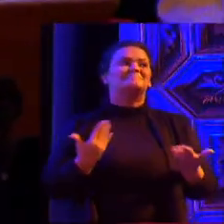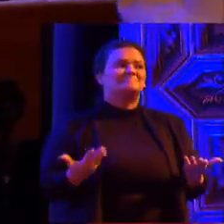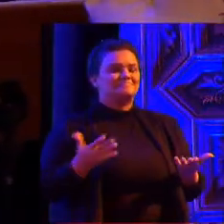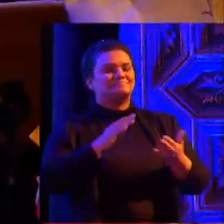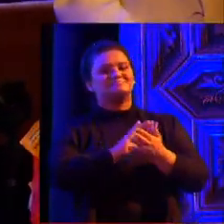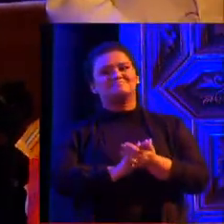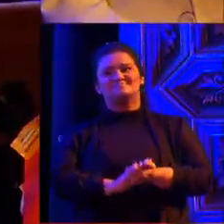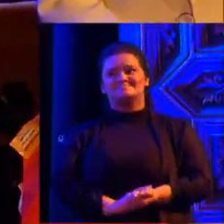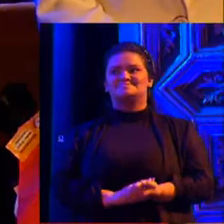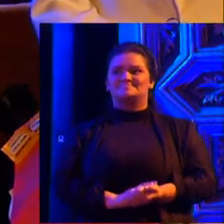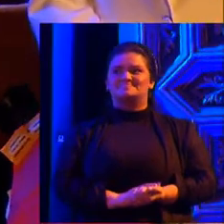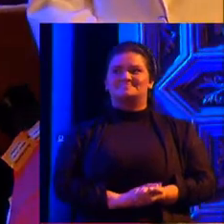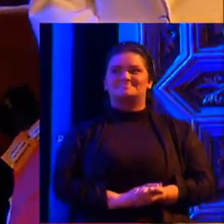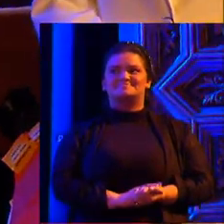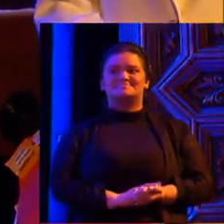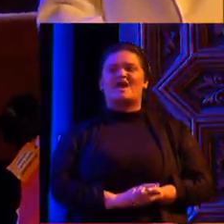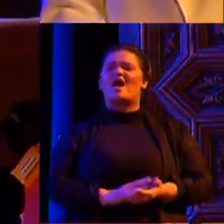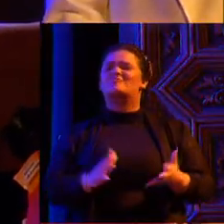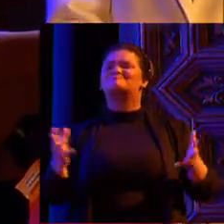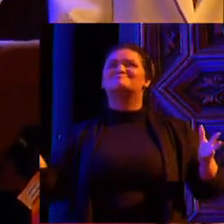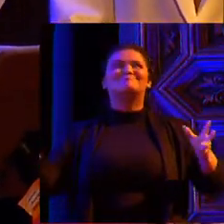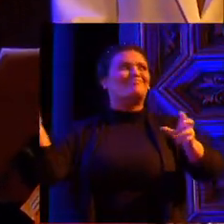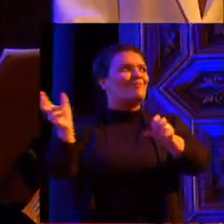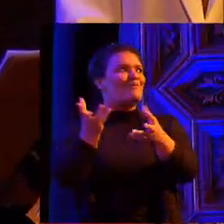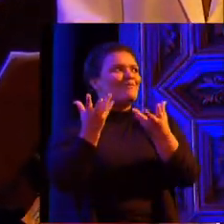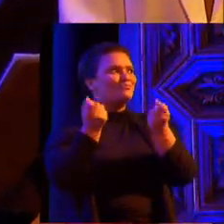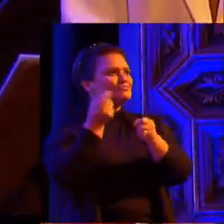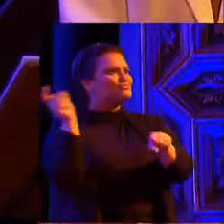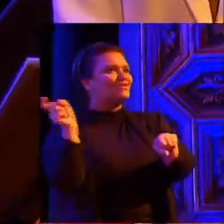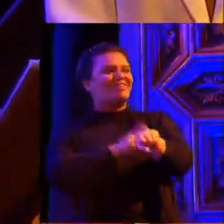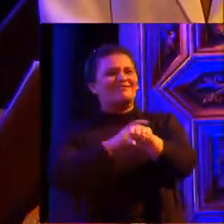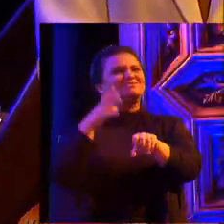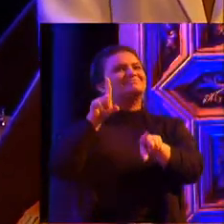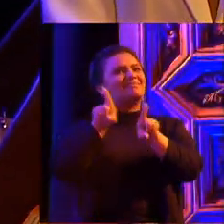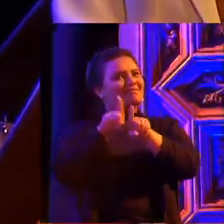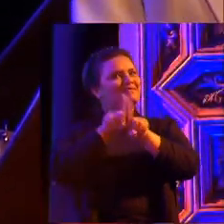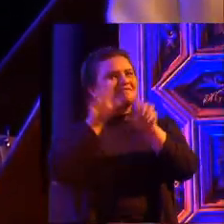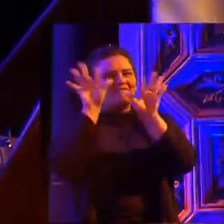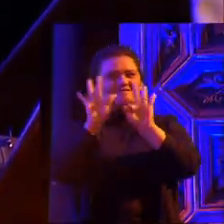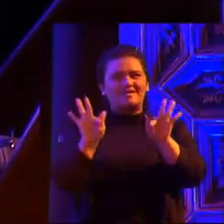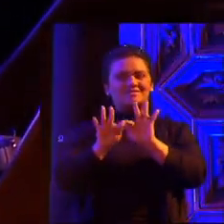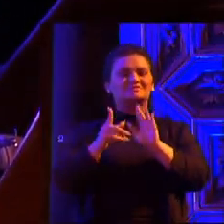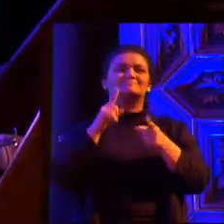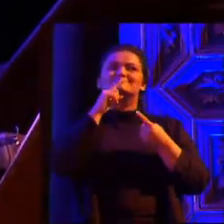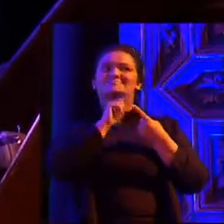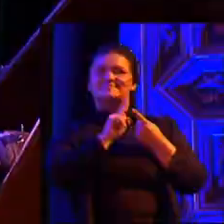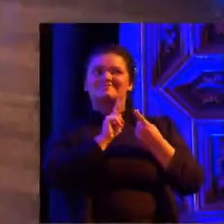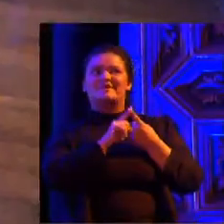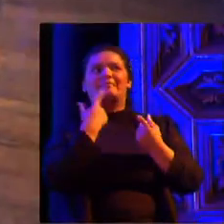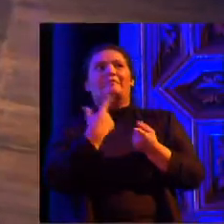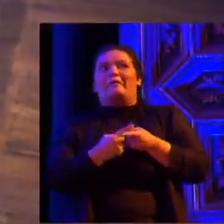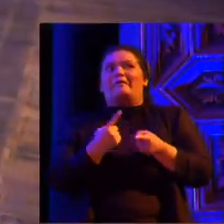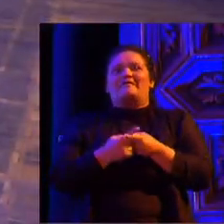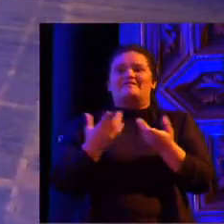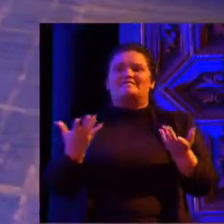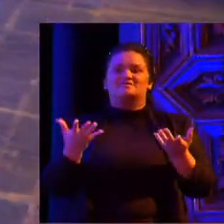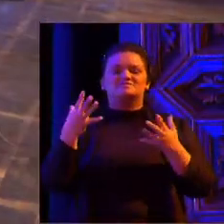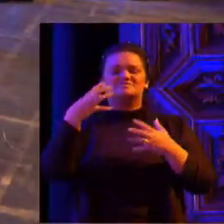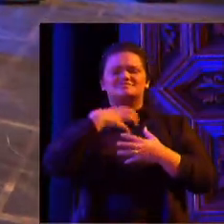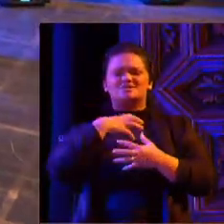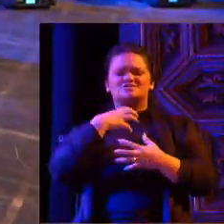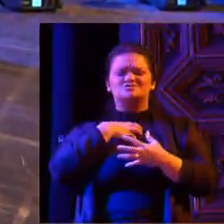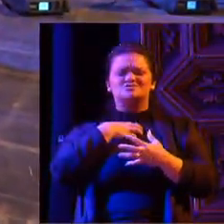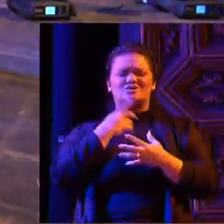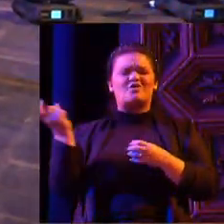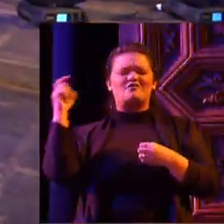Parabéns, Gileno. Eu estou muito nervoso e eu estou muito feliz. É uma, porque não, esse, eu estou sentindo, desde